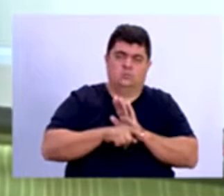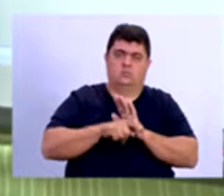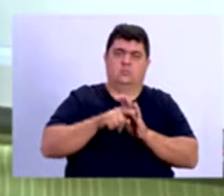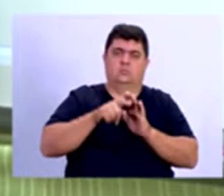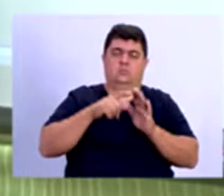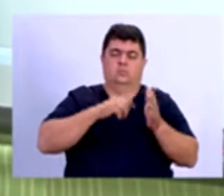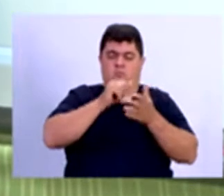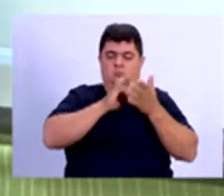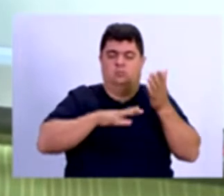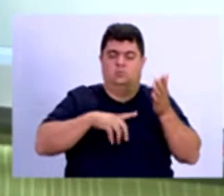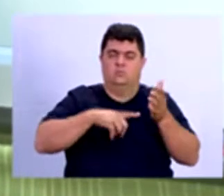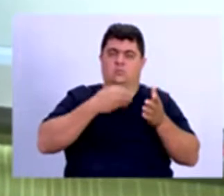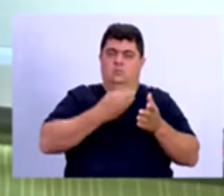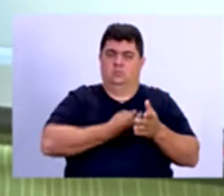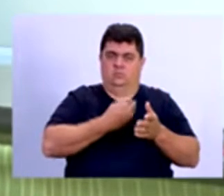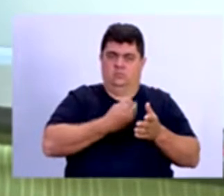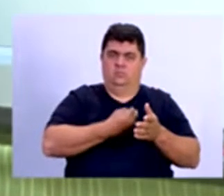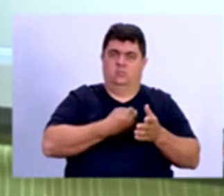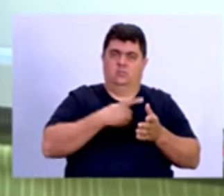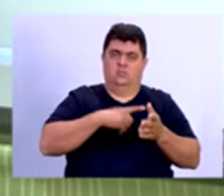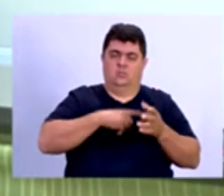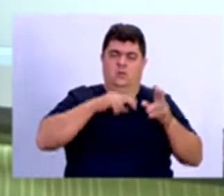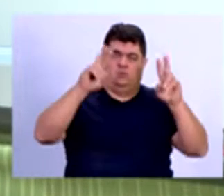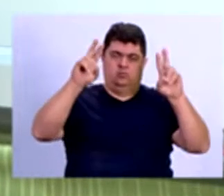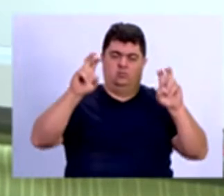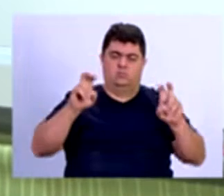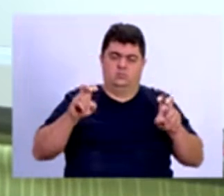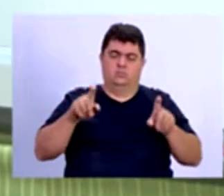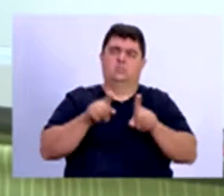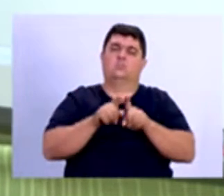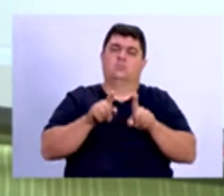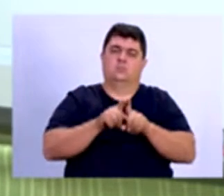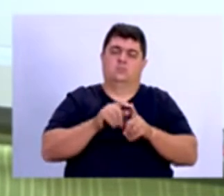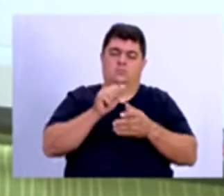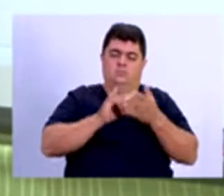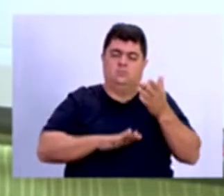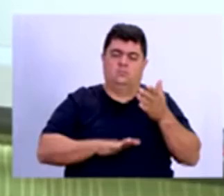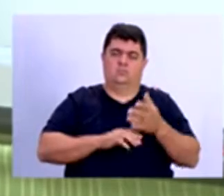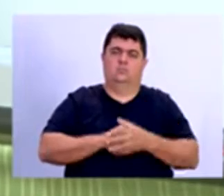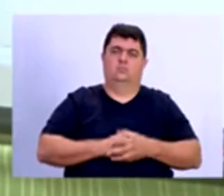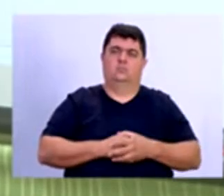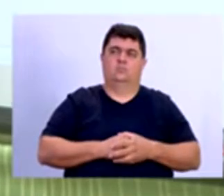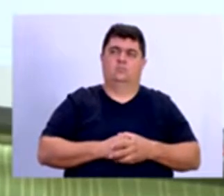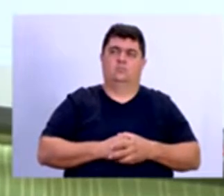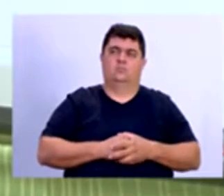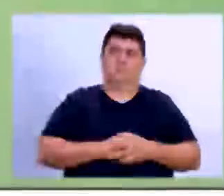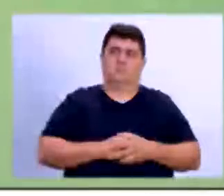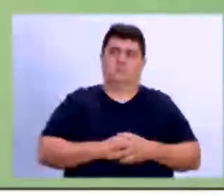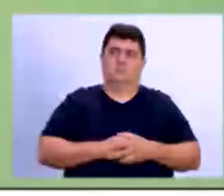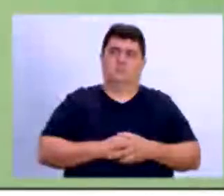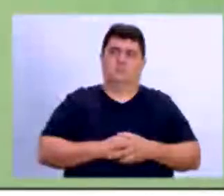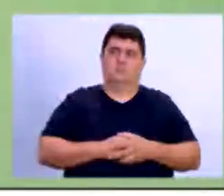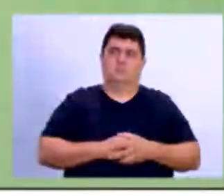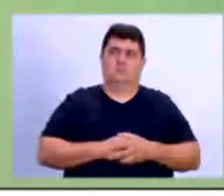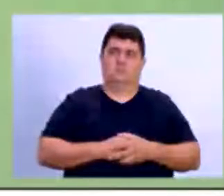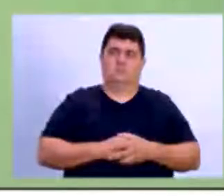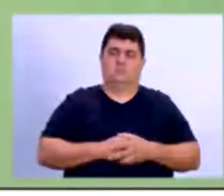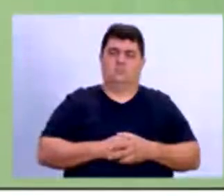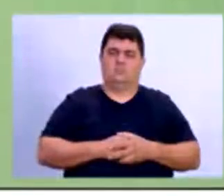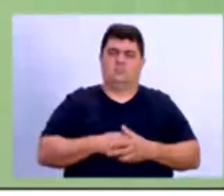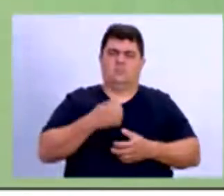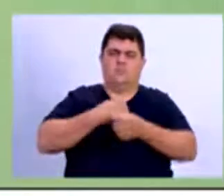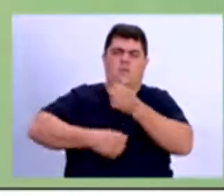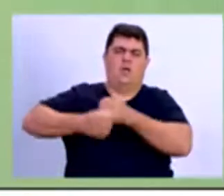disponíveis elas são baseadas nesses tópicos nesse assunto dada por silas outro tópico anos